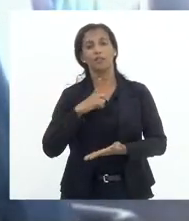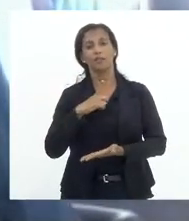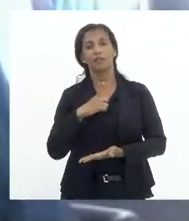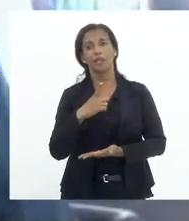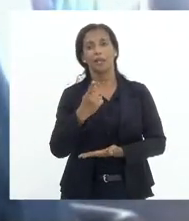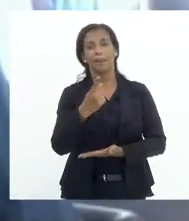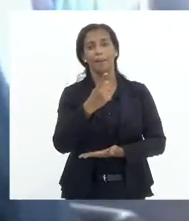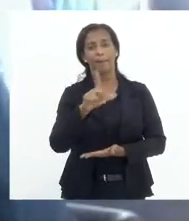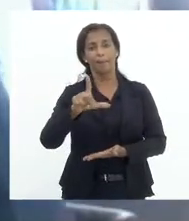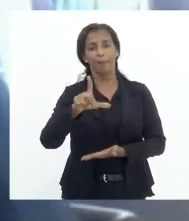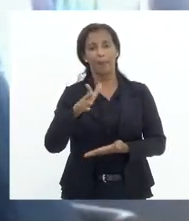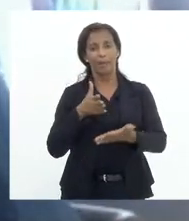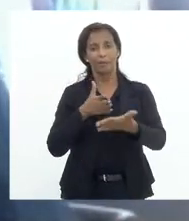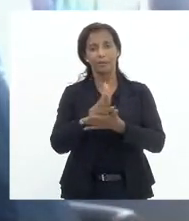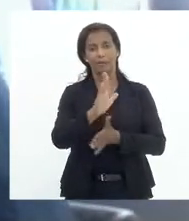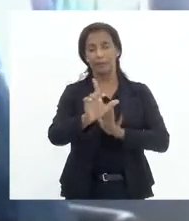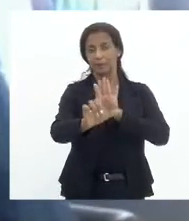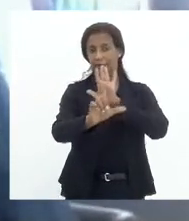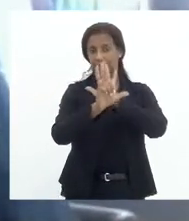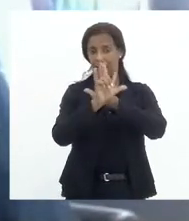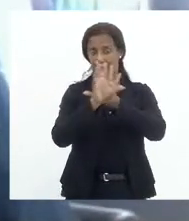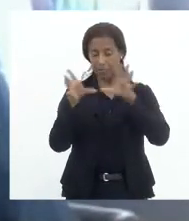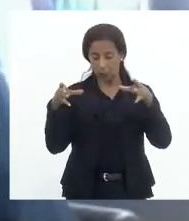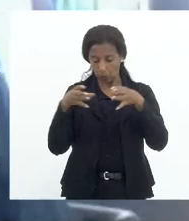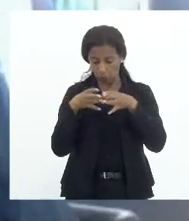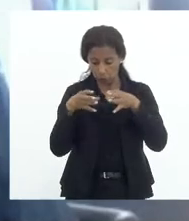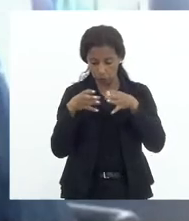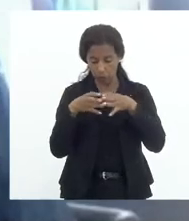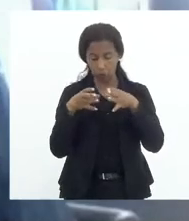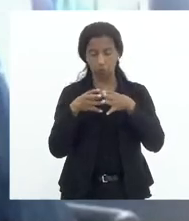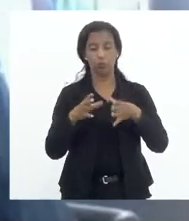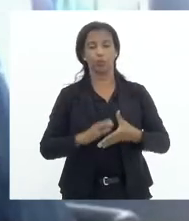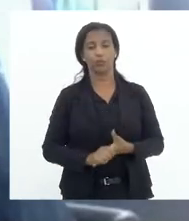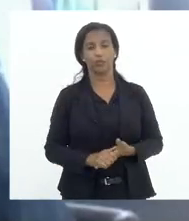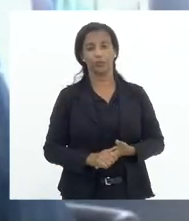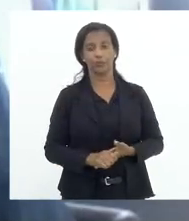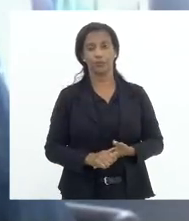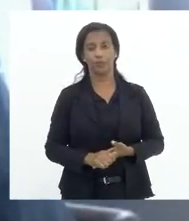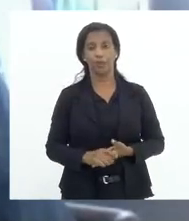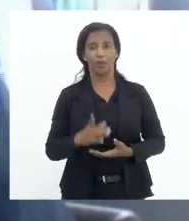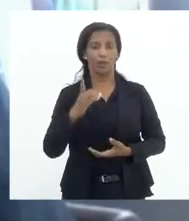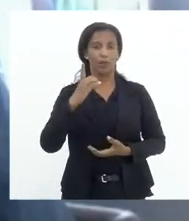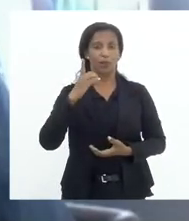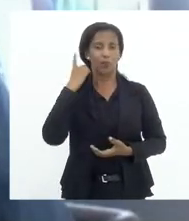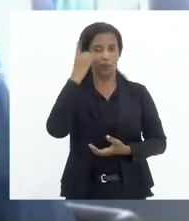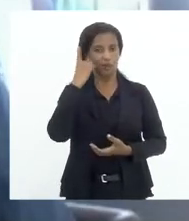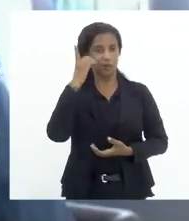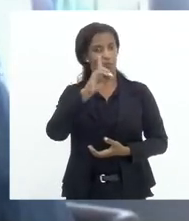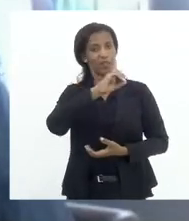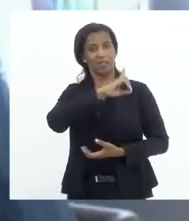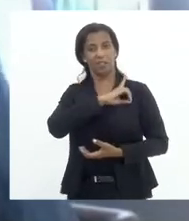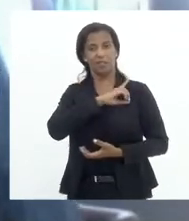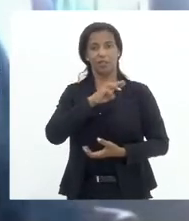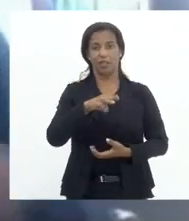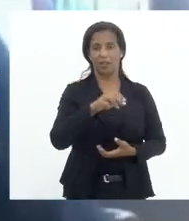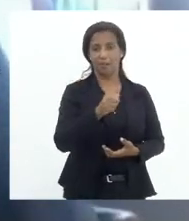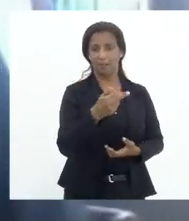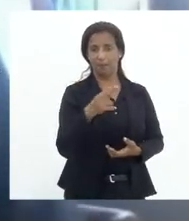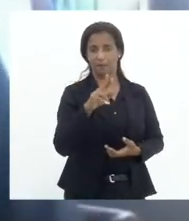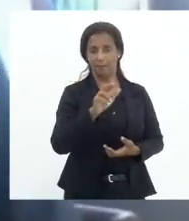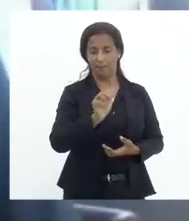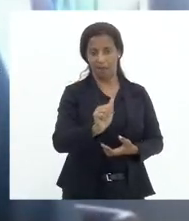essa lei em conjunto com a Brava Deputado a delegada Martha Rocha